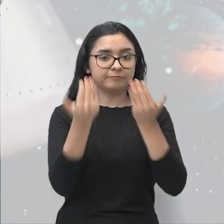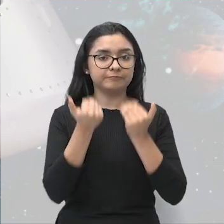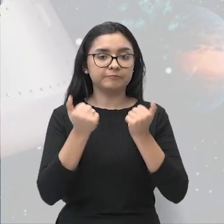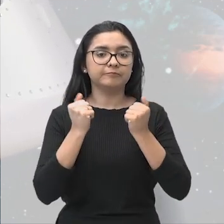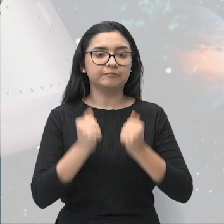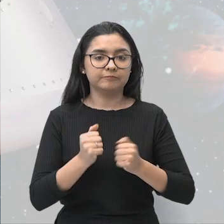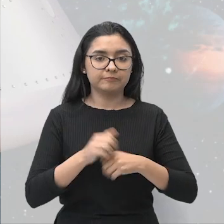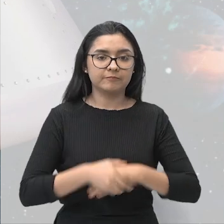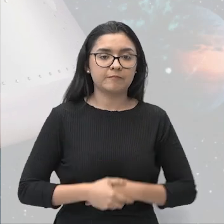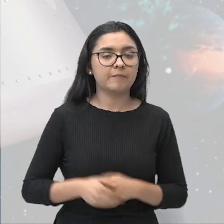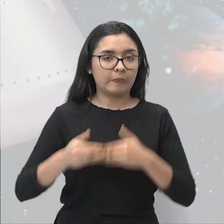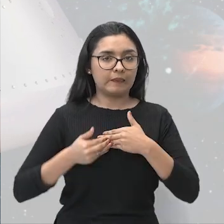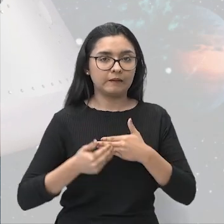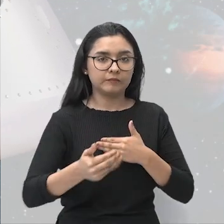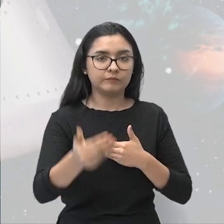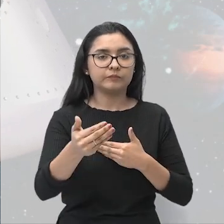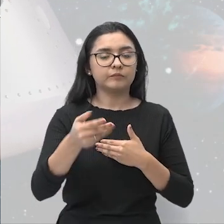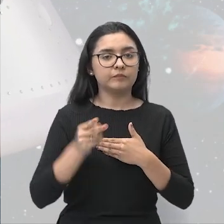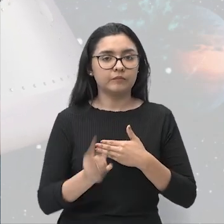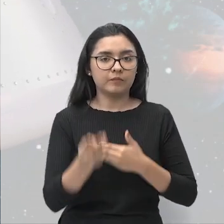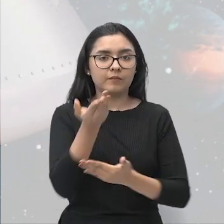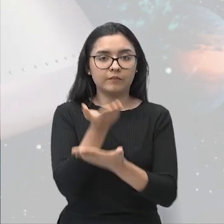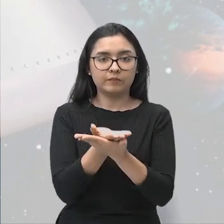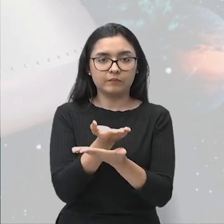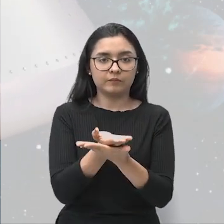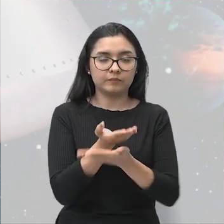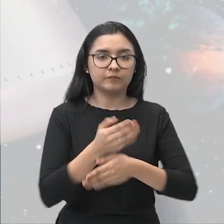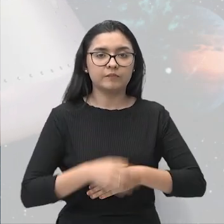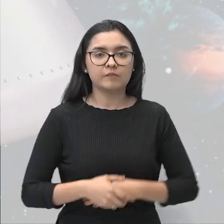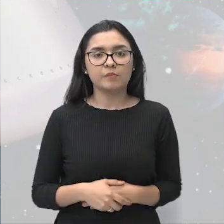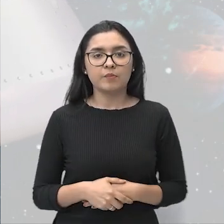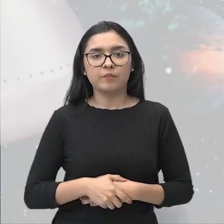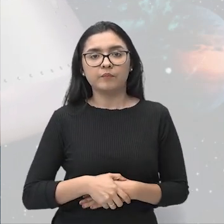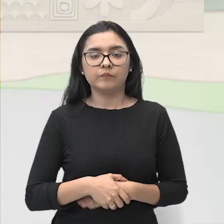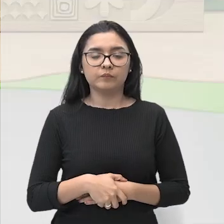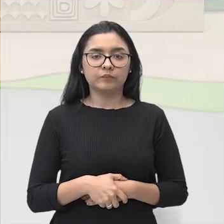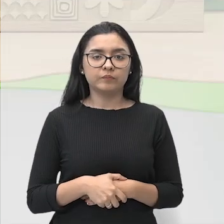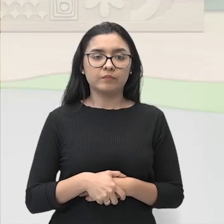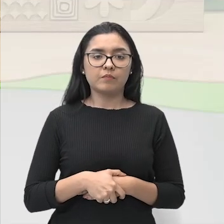para dar continuidade à nossa aula.